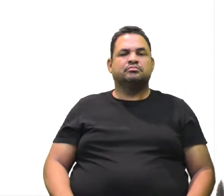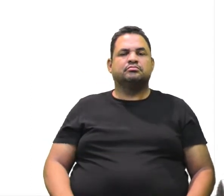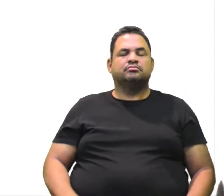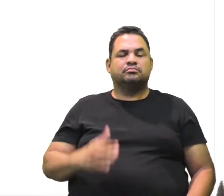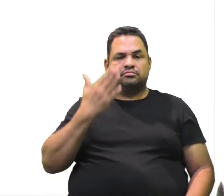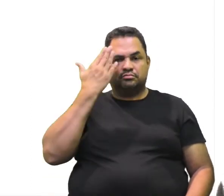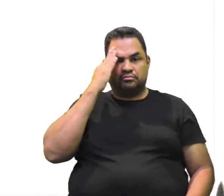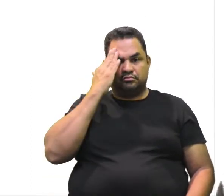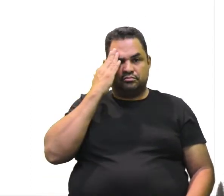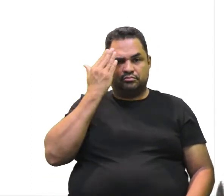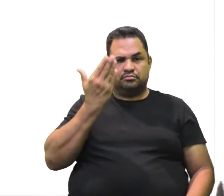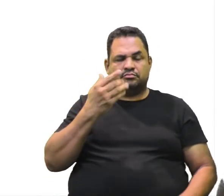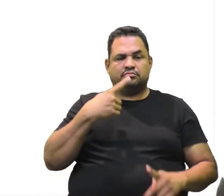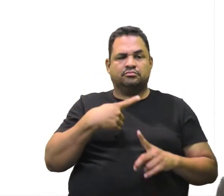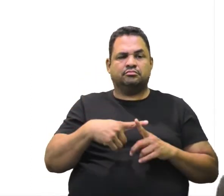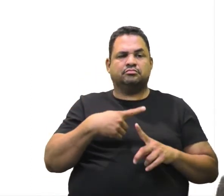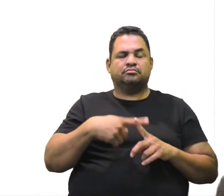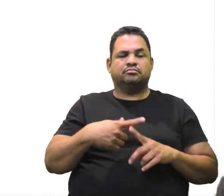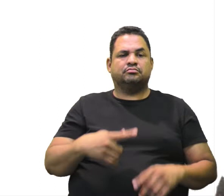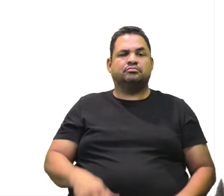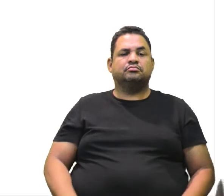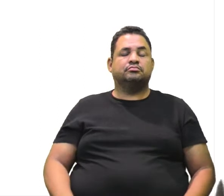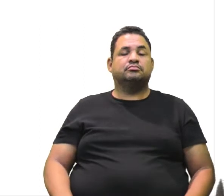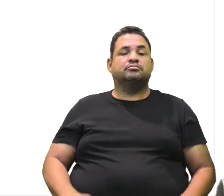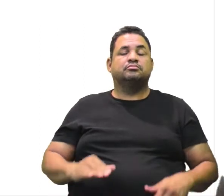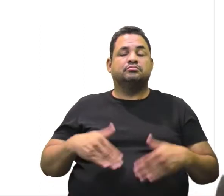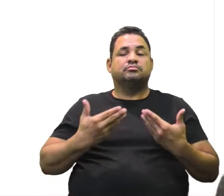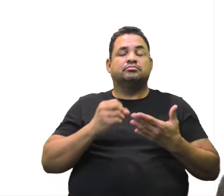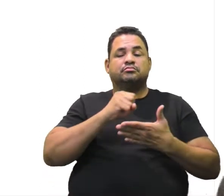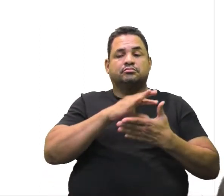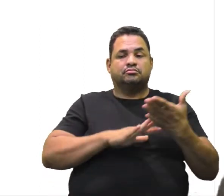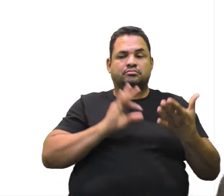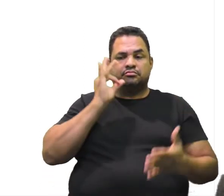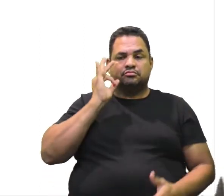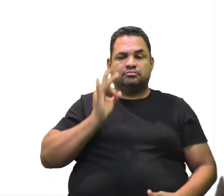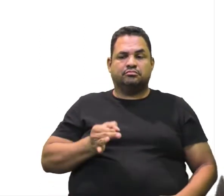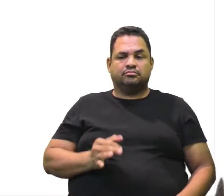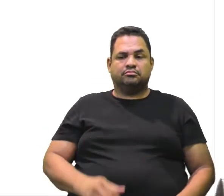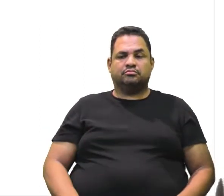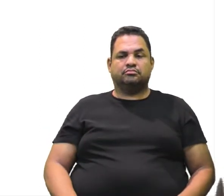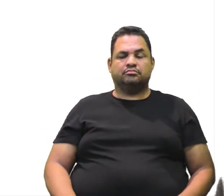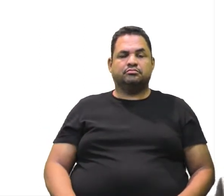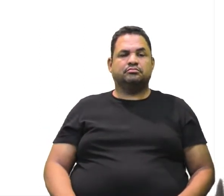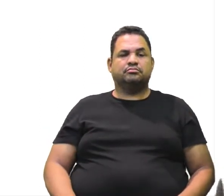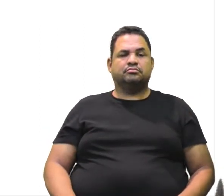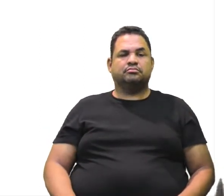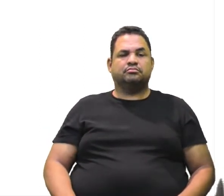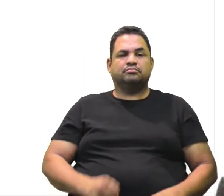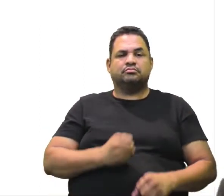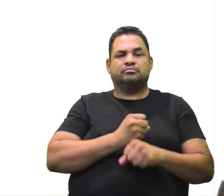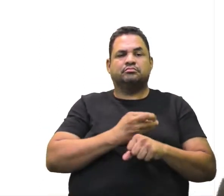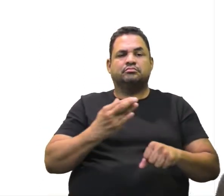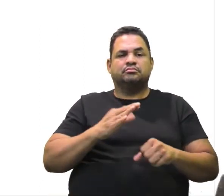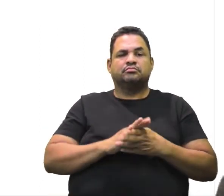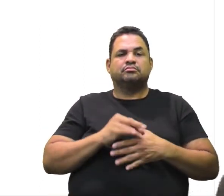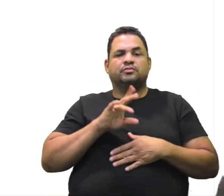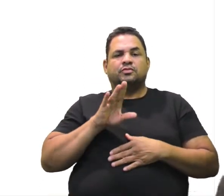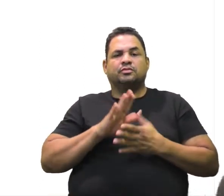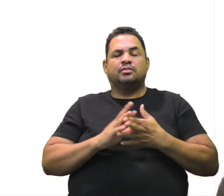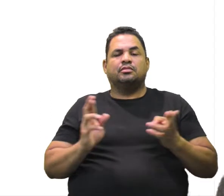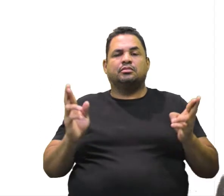entender o porquê e qual a alternativa correta. O ácido de Bronsted-Lowry reage com o